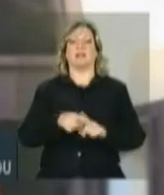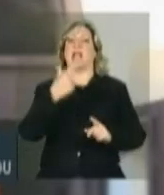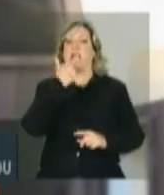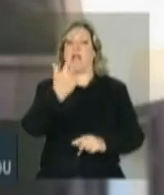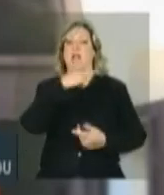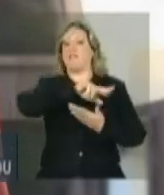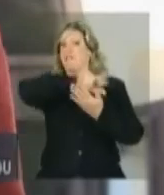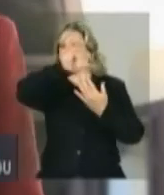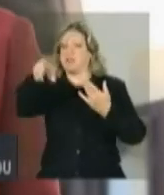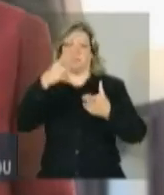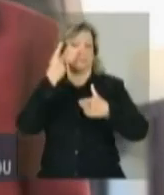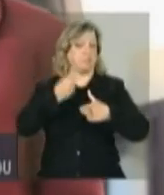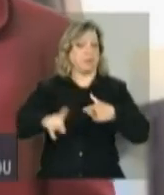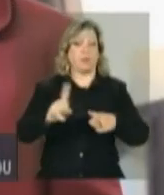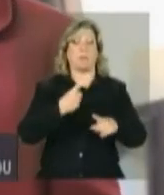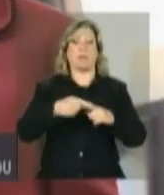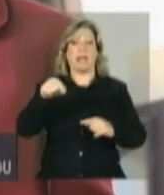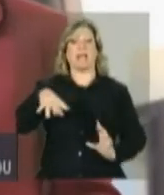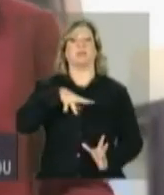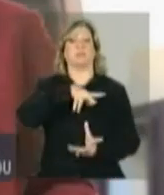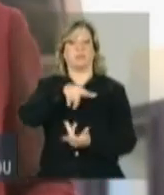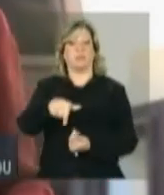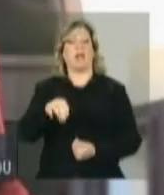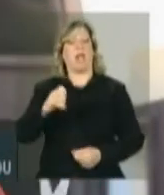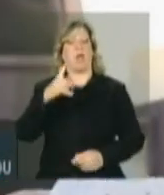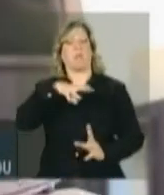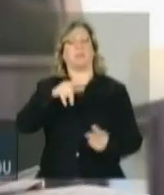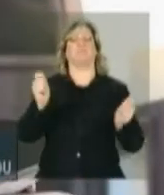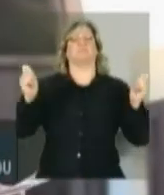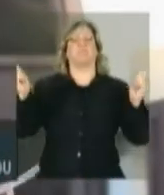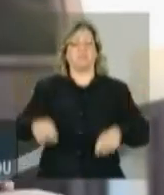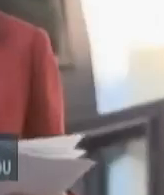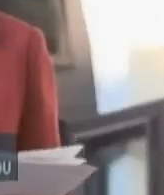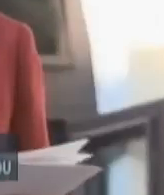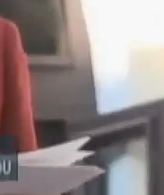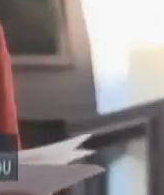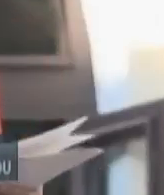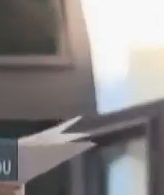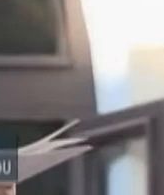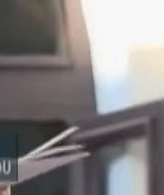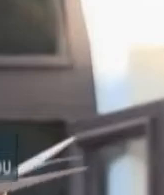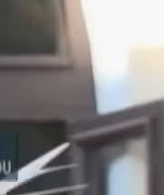língua, e que esse mundo é um mundo possível.